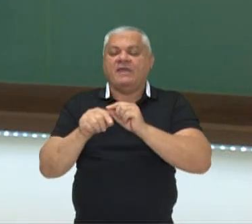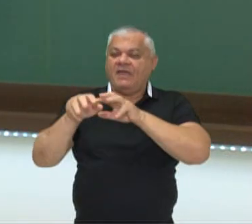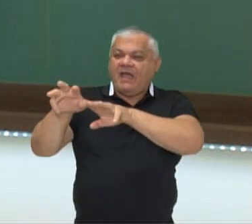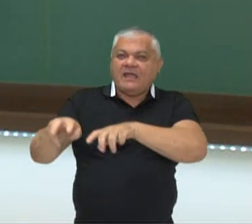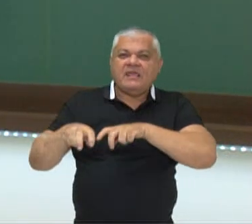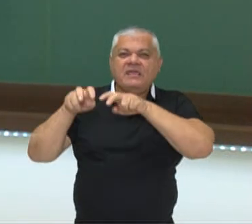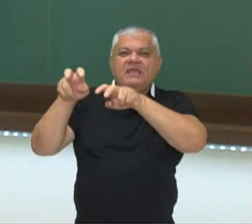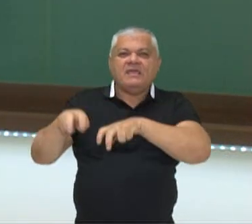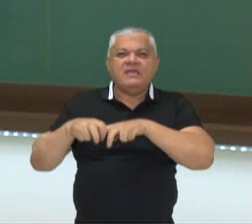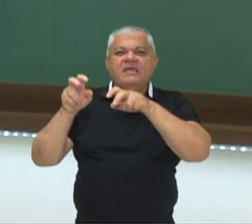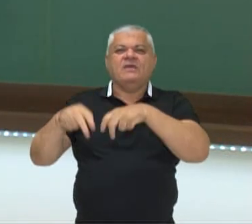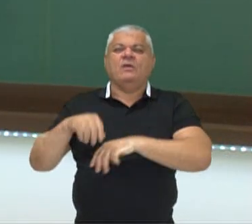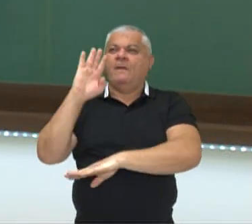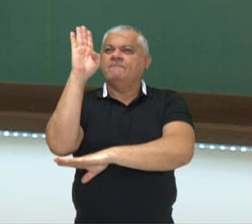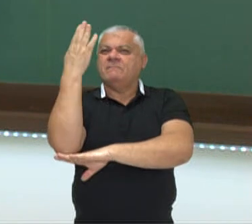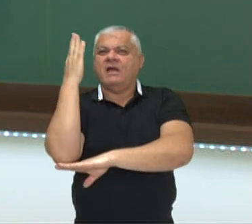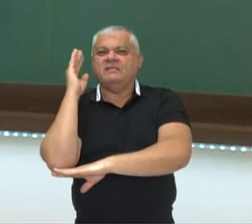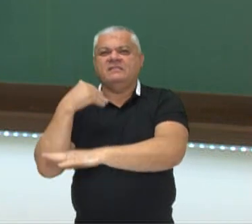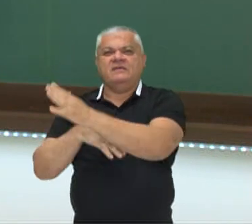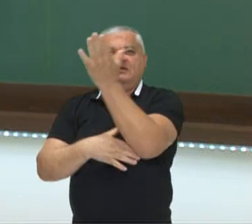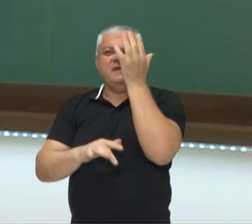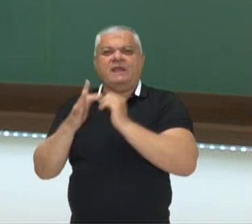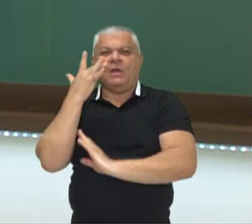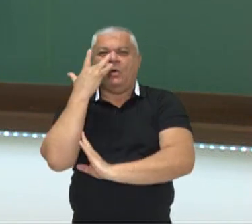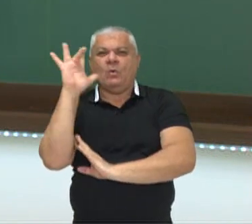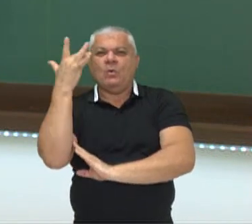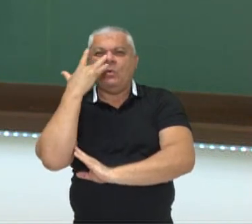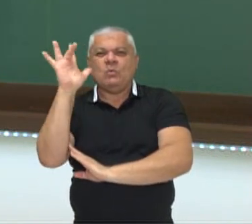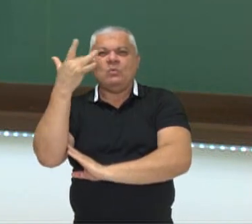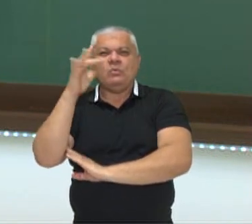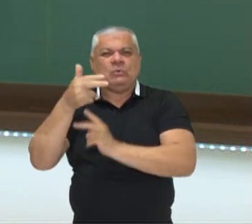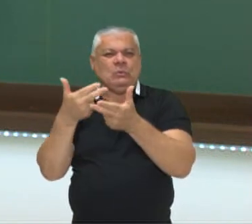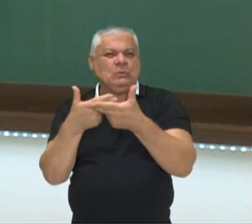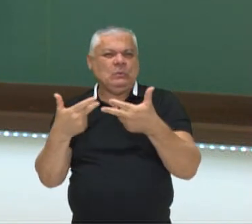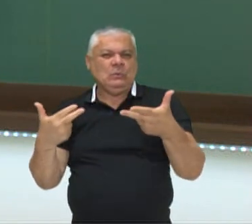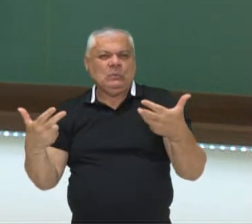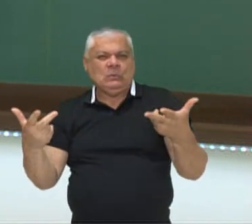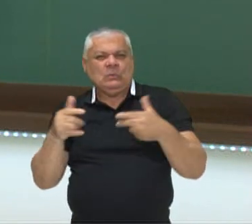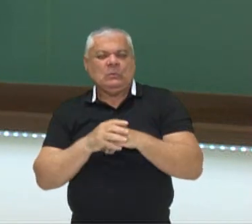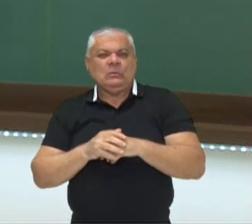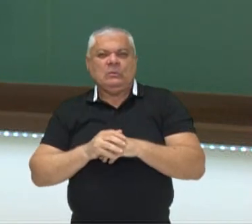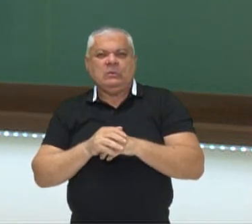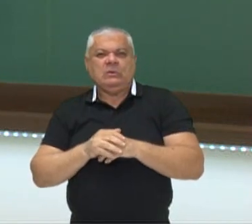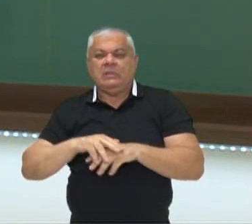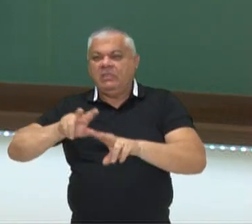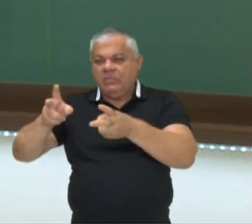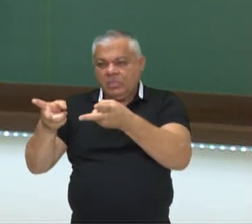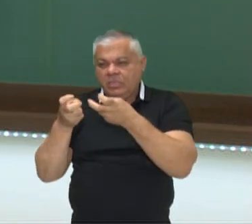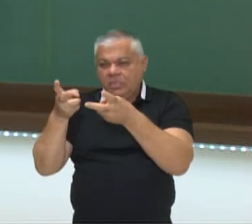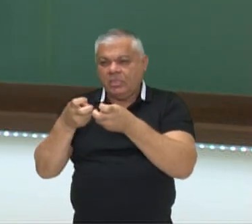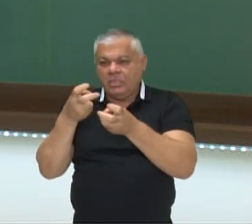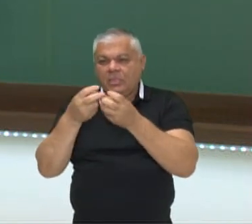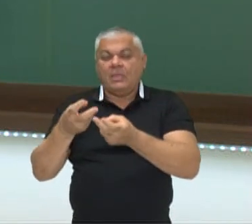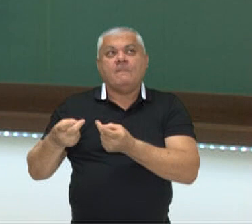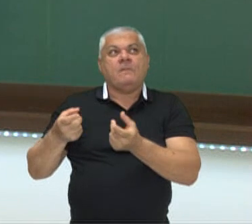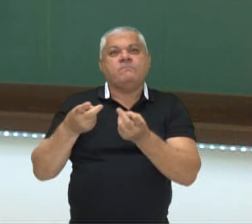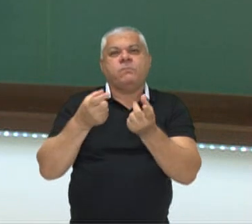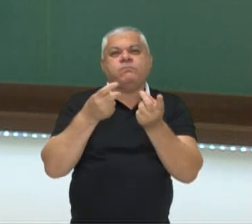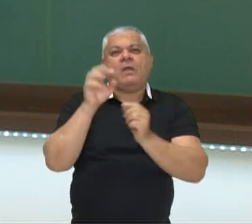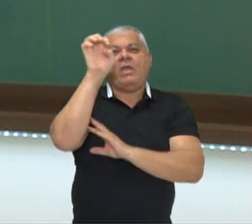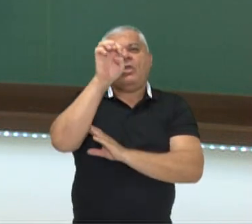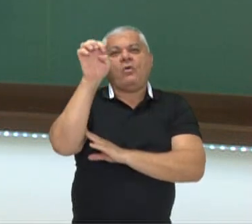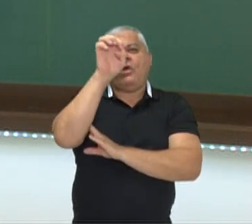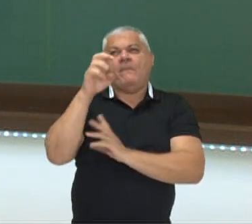exploração aí de madeira, de minérios, né, uma exploração da terra muito grande, tanto que o nosso processo, por exemplo,